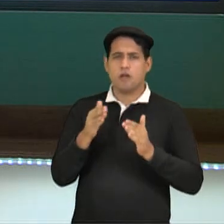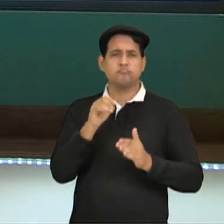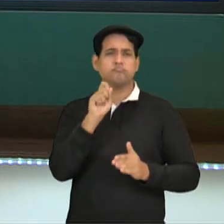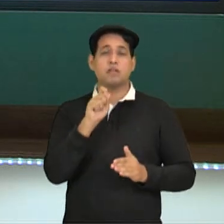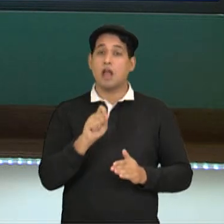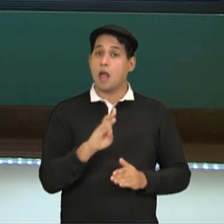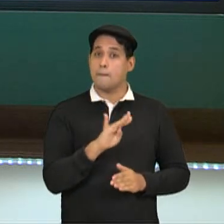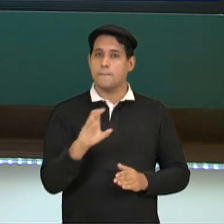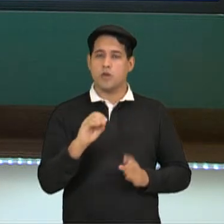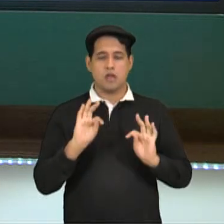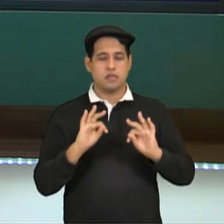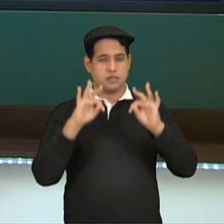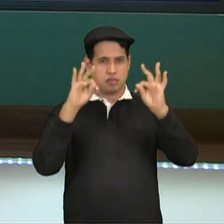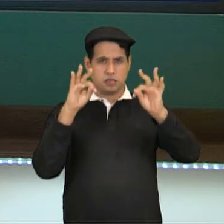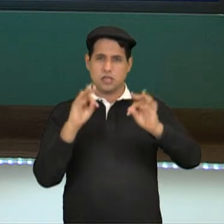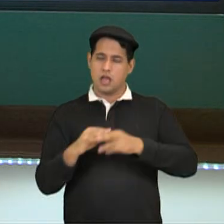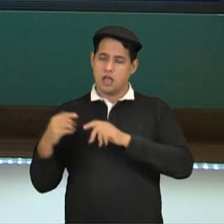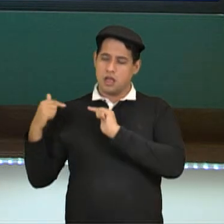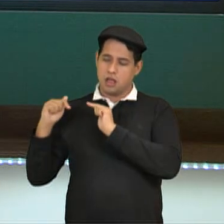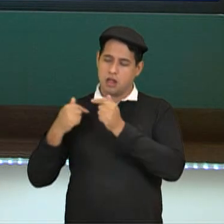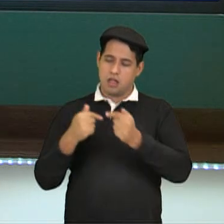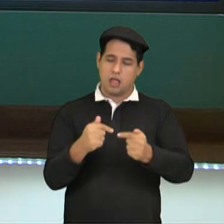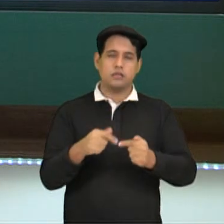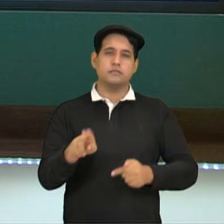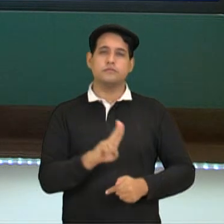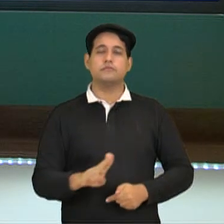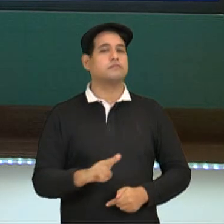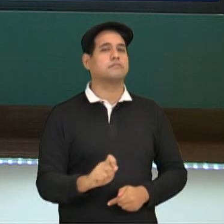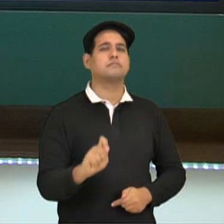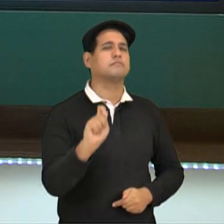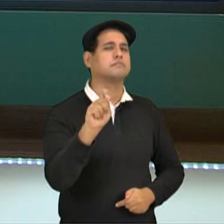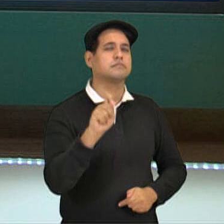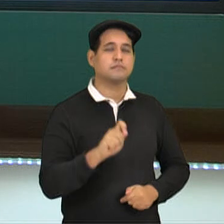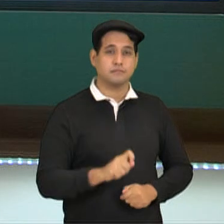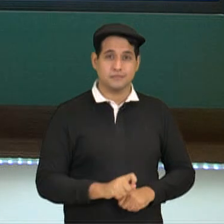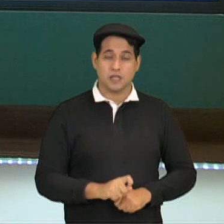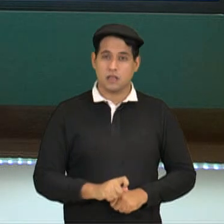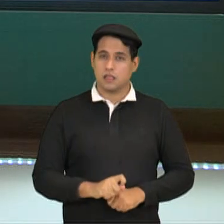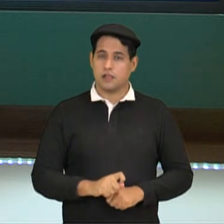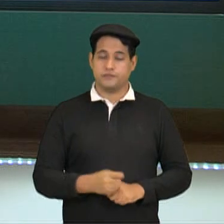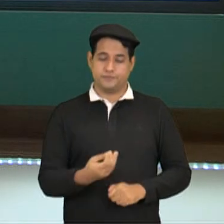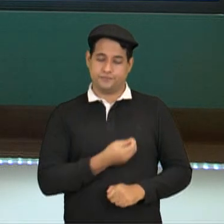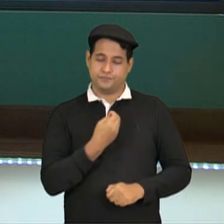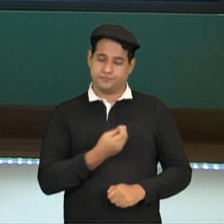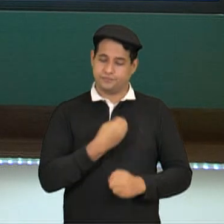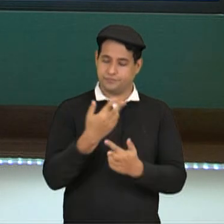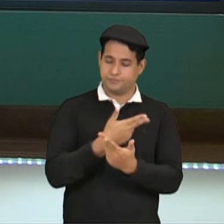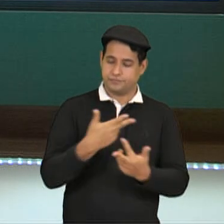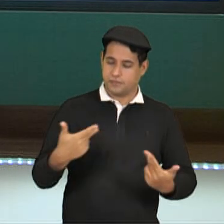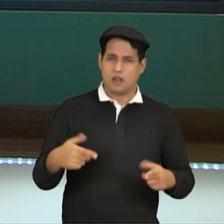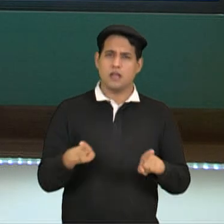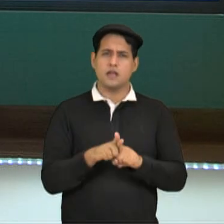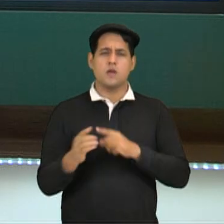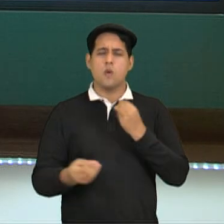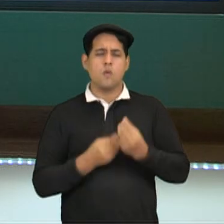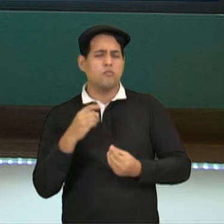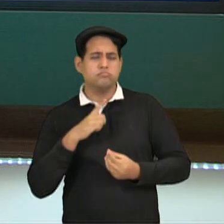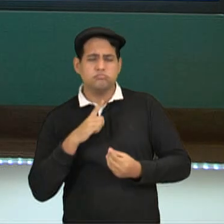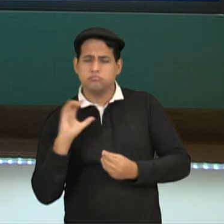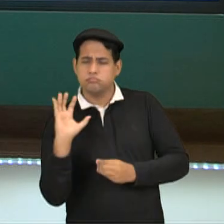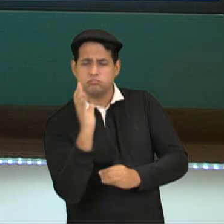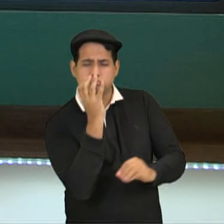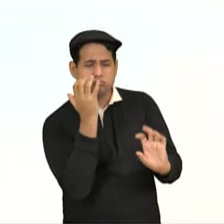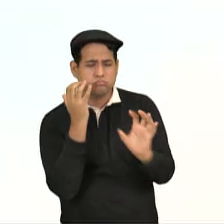biotecnologia clássica, a gente trata da utilização dos seres vivos como eles são encontrados na